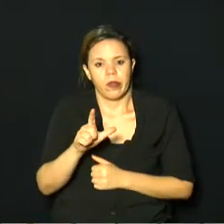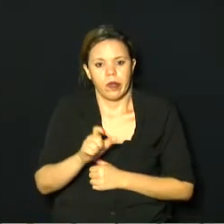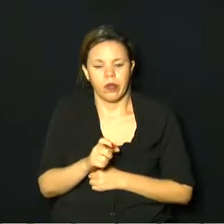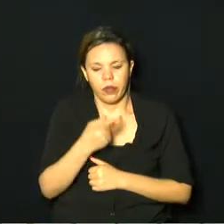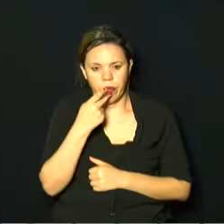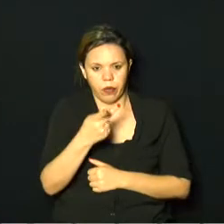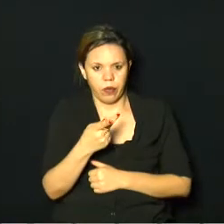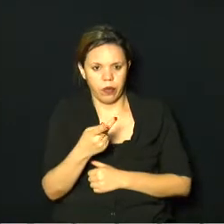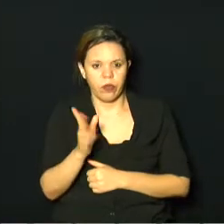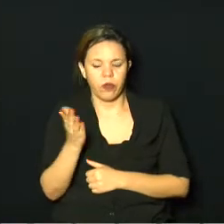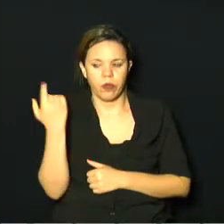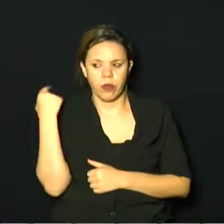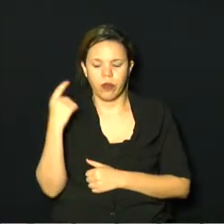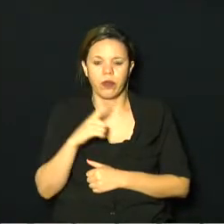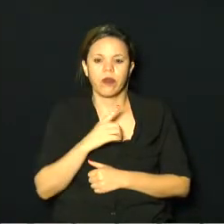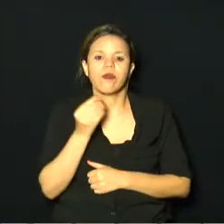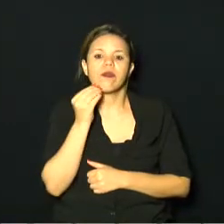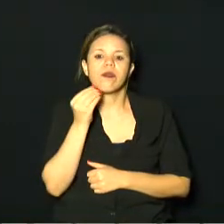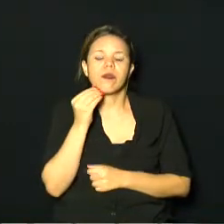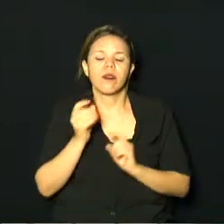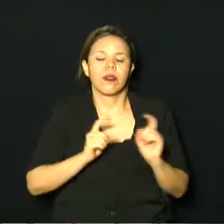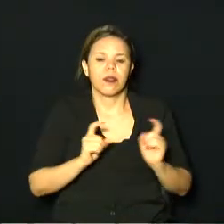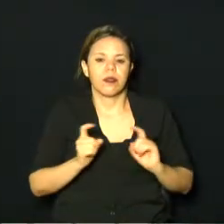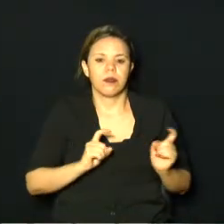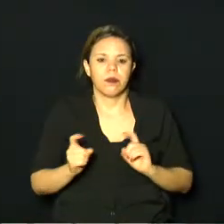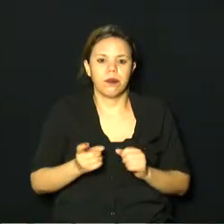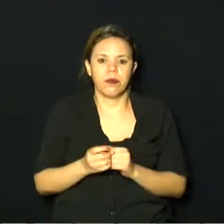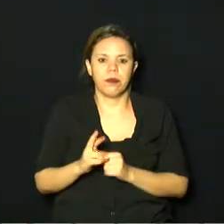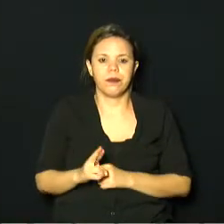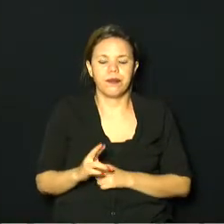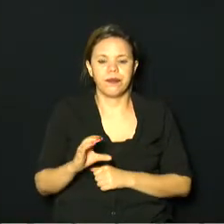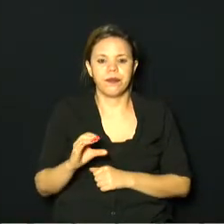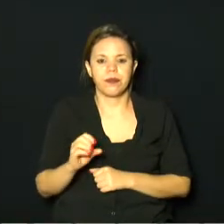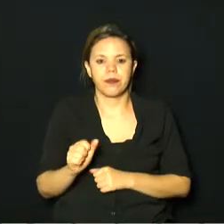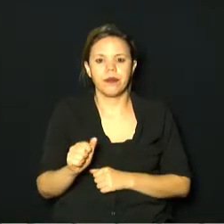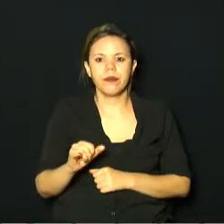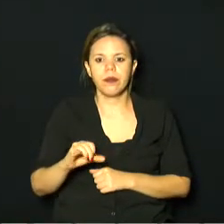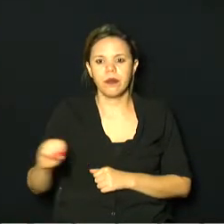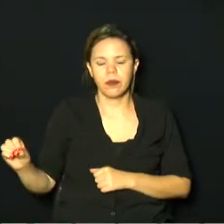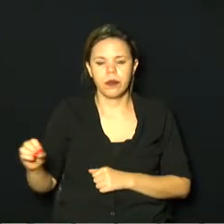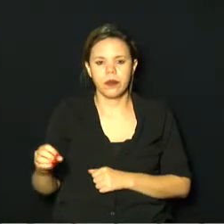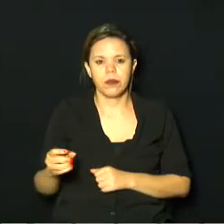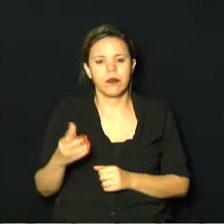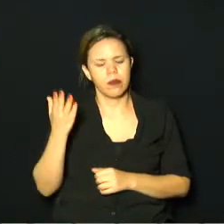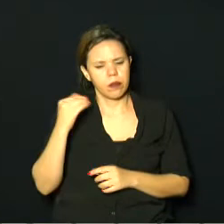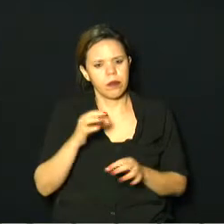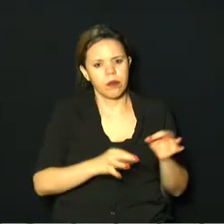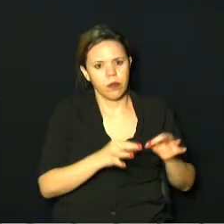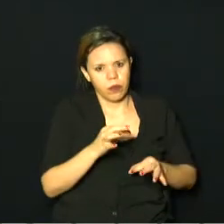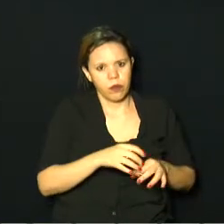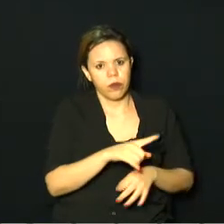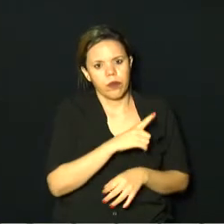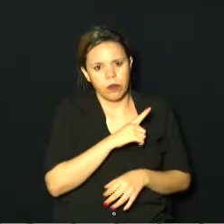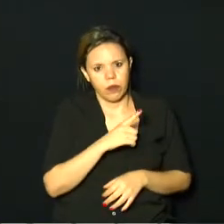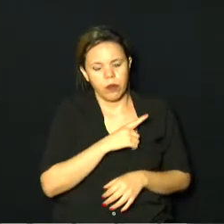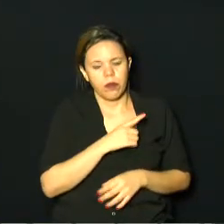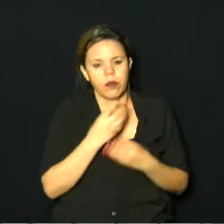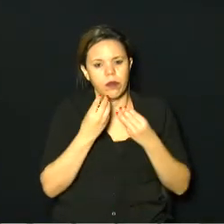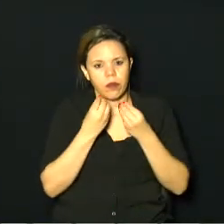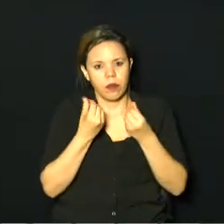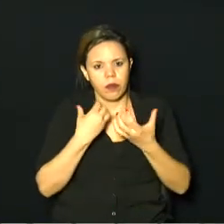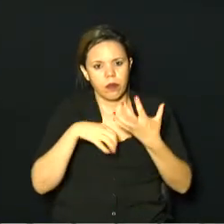tive alguma oportunidade de reunião com o doutor Cássio, sei que ele é um juiz que tem um grau de